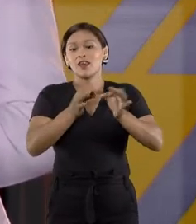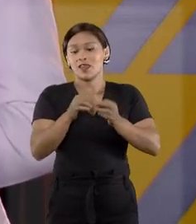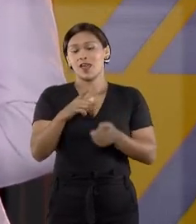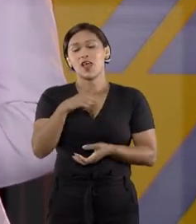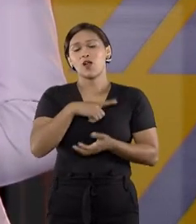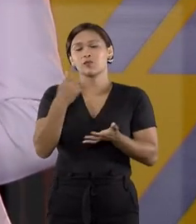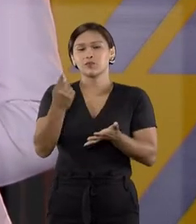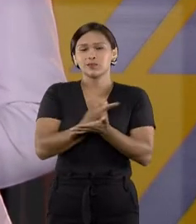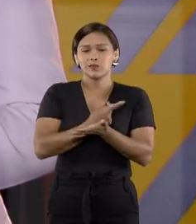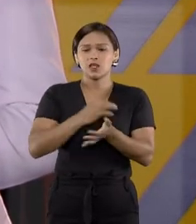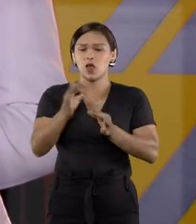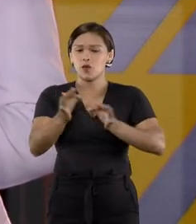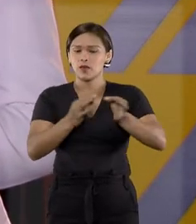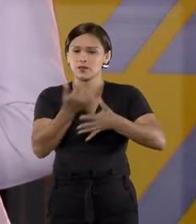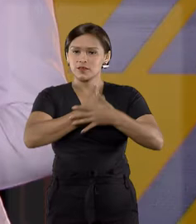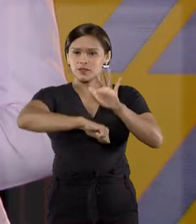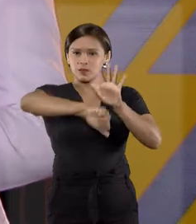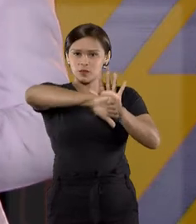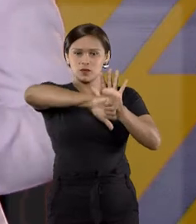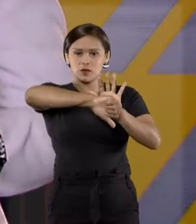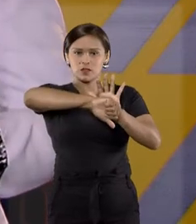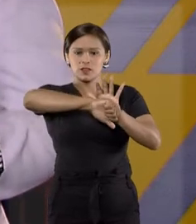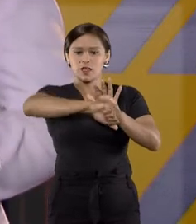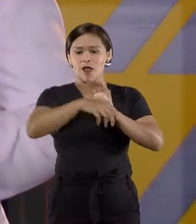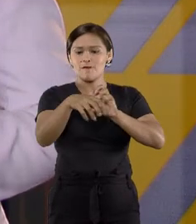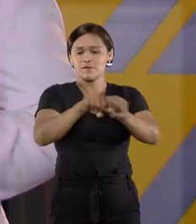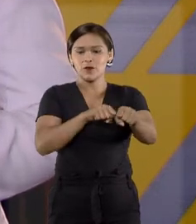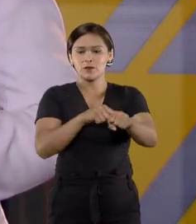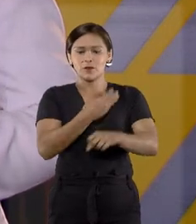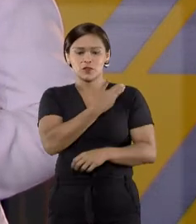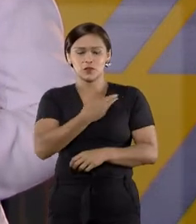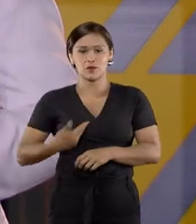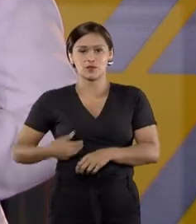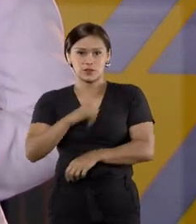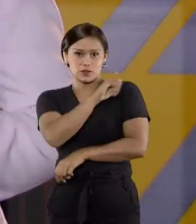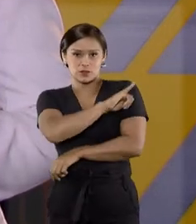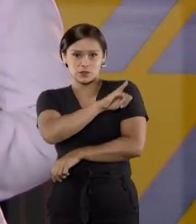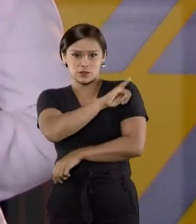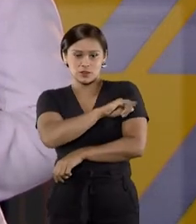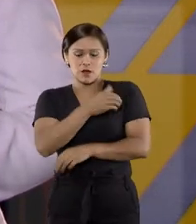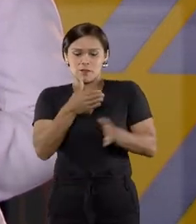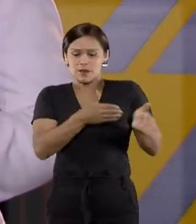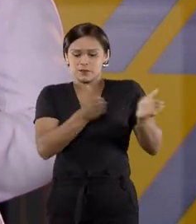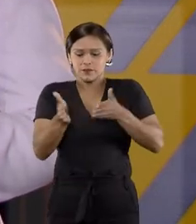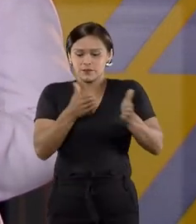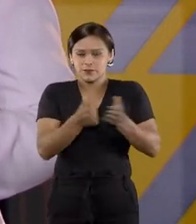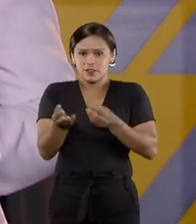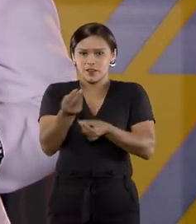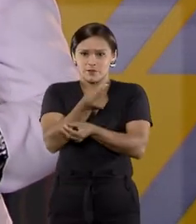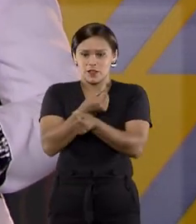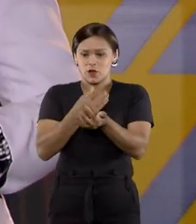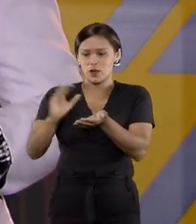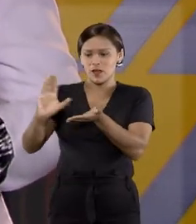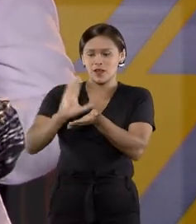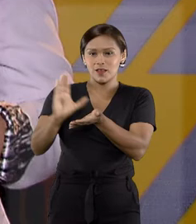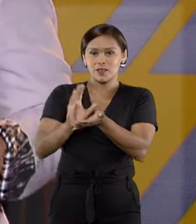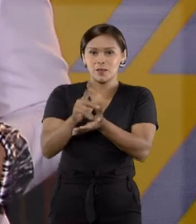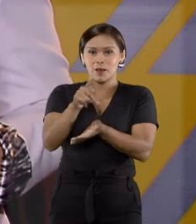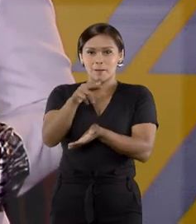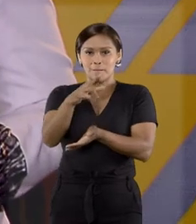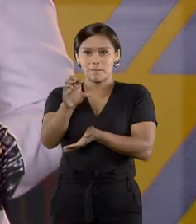apuram a existência de uma suposta organização criminosa formada no governo do Rio de Janeiro para desviar recursos e receber